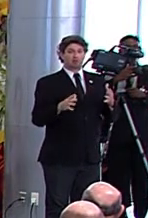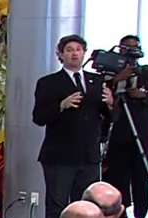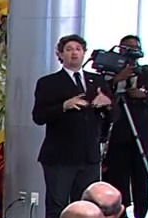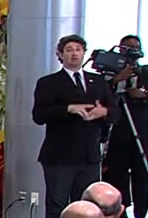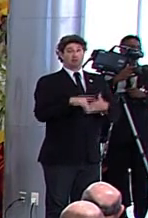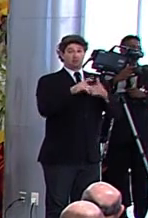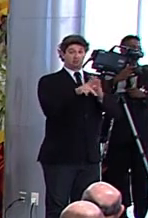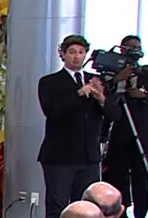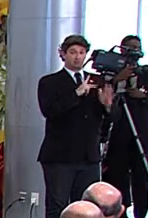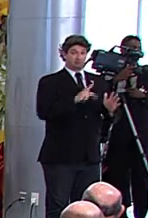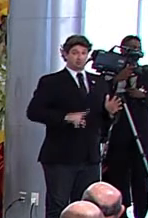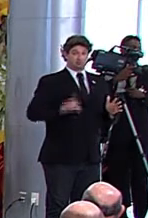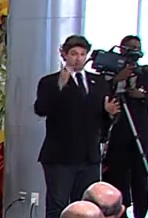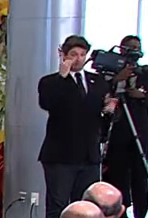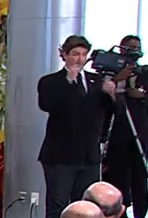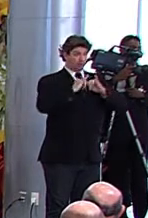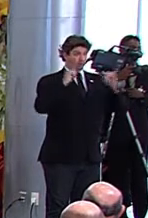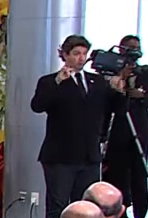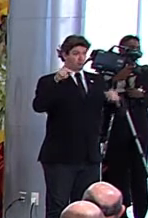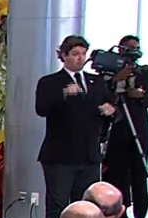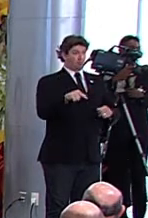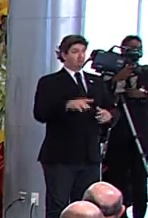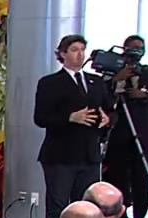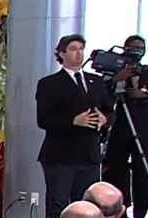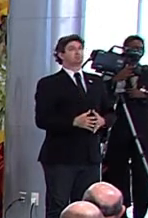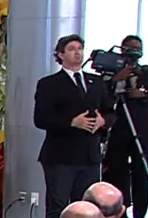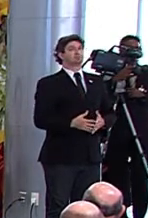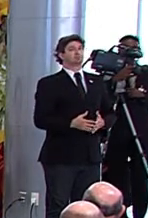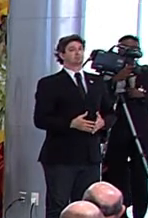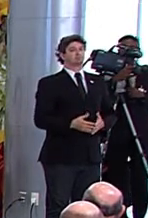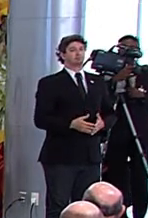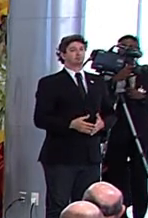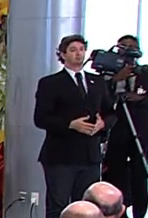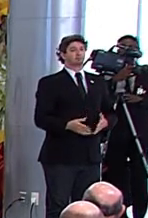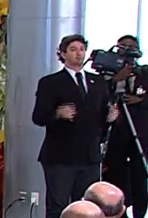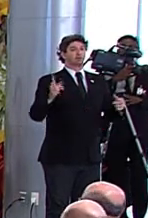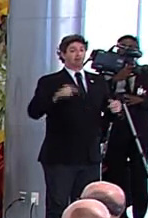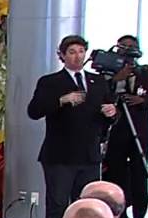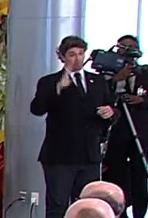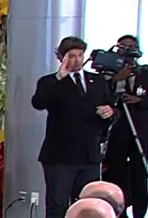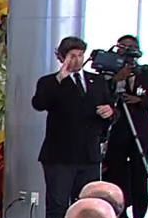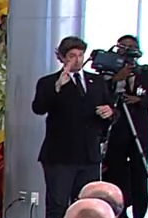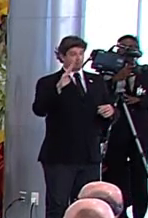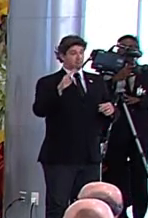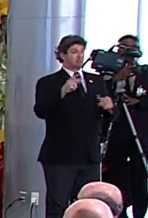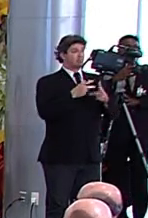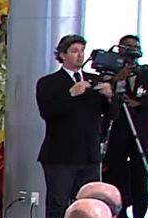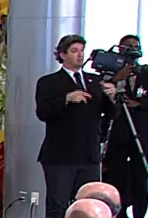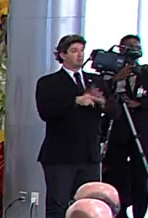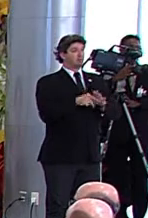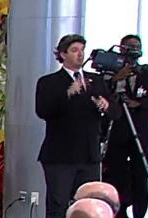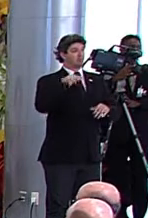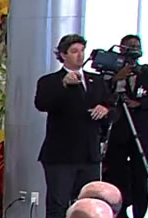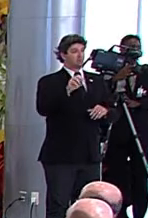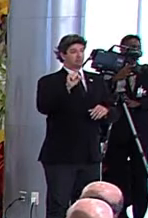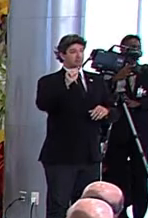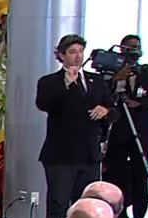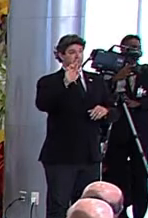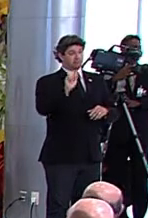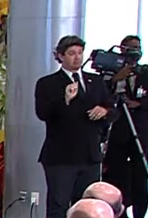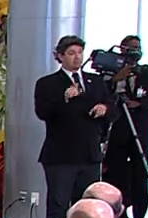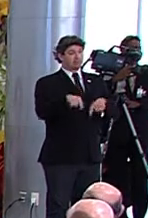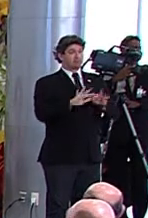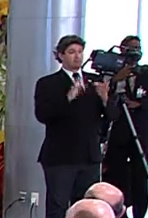da presidenta, este anúncio. Estas são as principais ações do Plano Safra da Agricultura Familiar